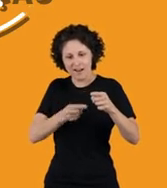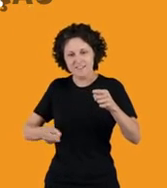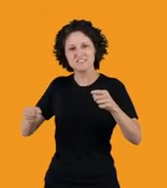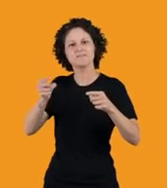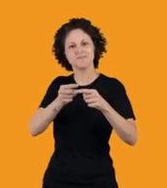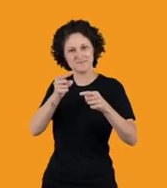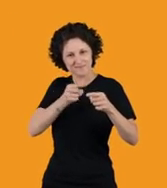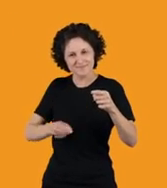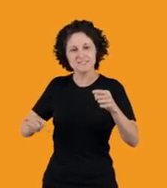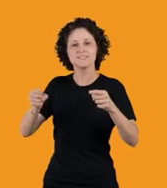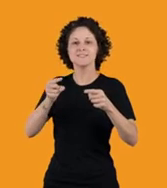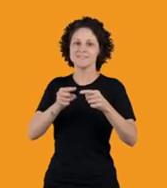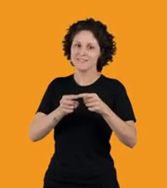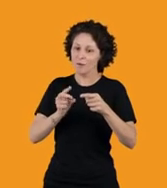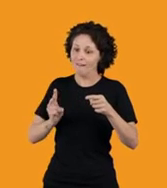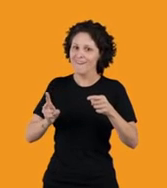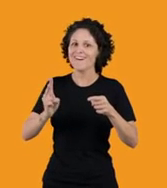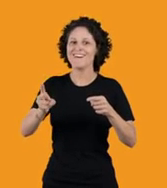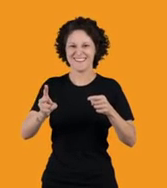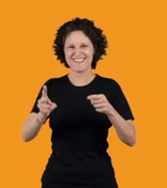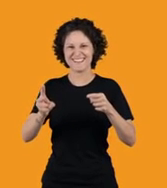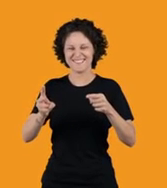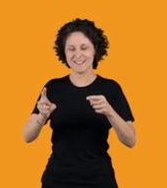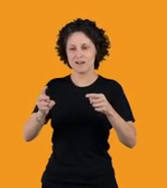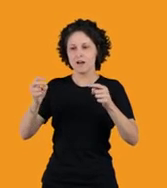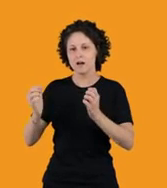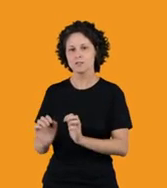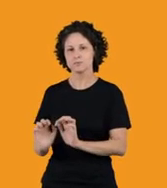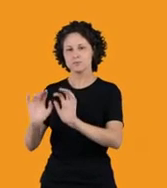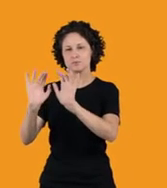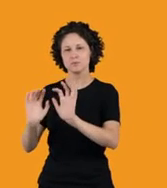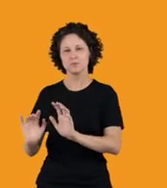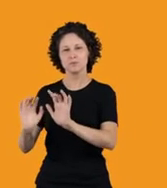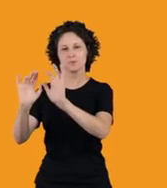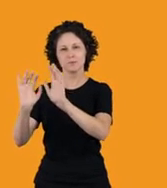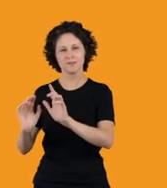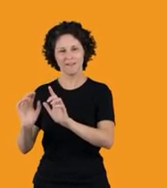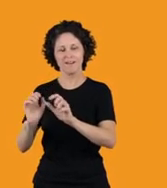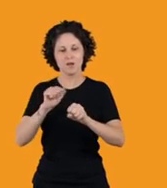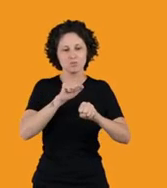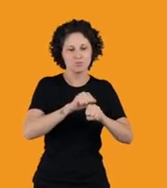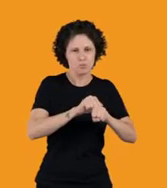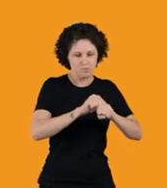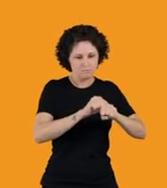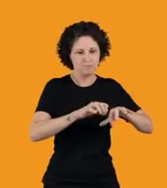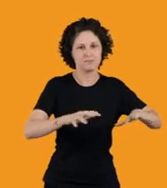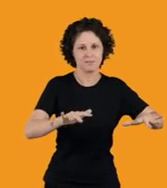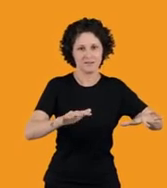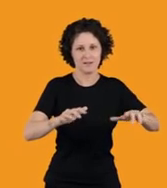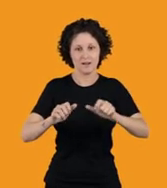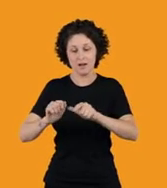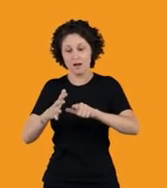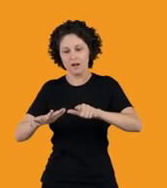volta novamente ao estado líquido. Se diminuirmos ainda mais a temperatura da água, ela volta para o seu estado